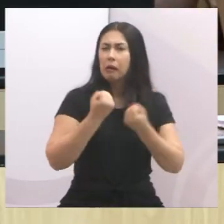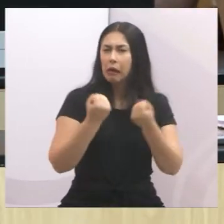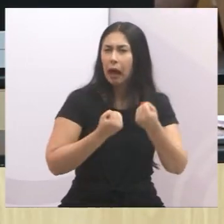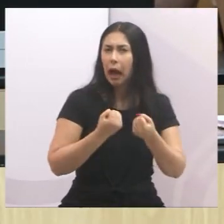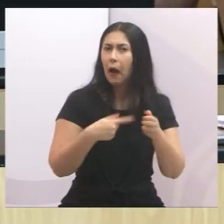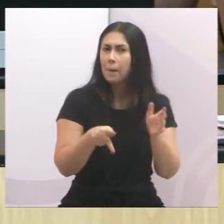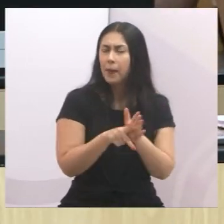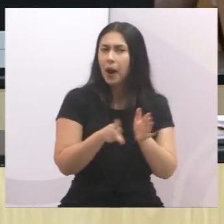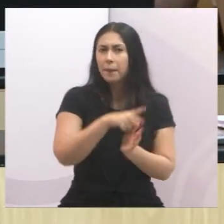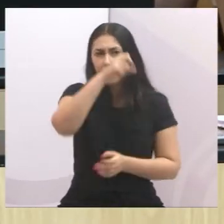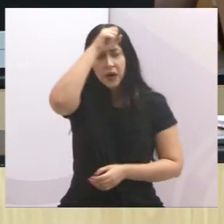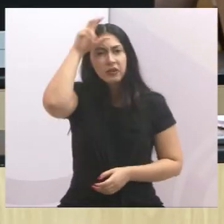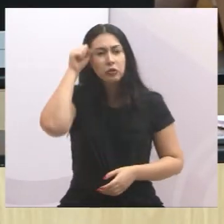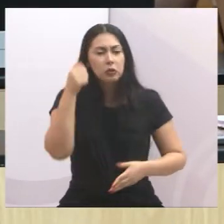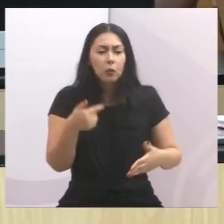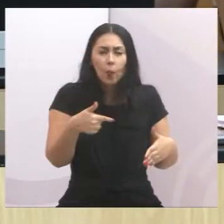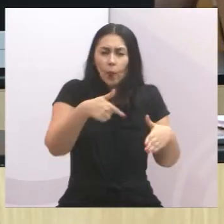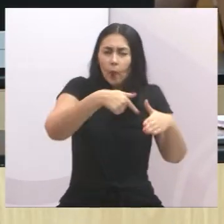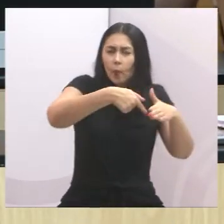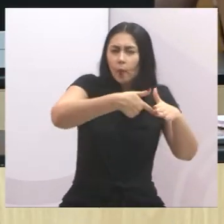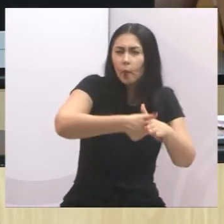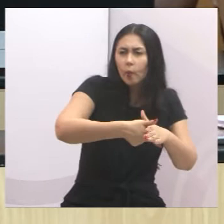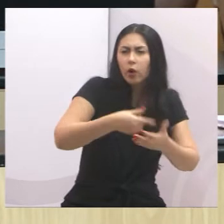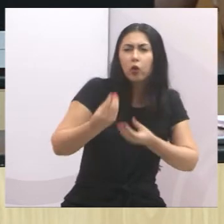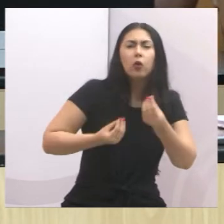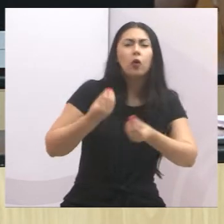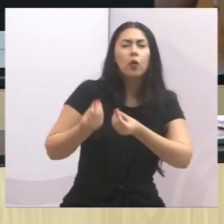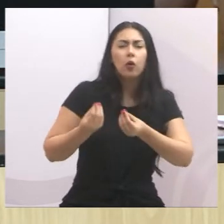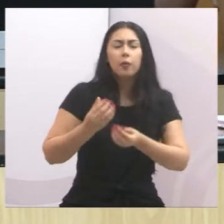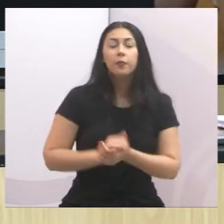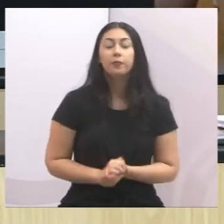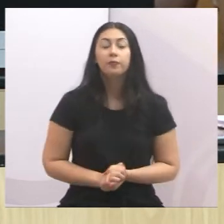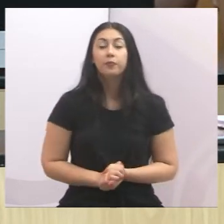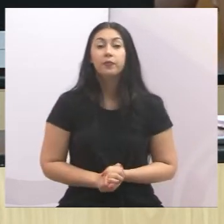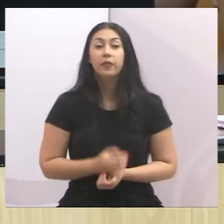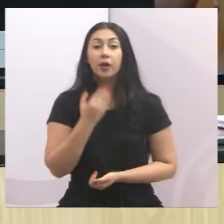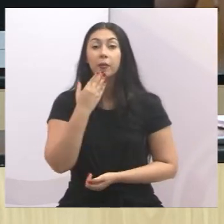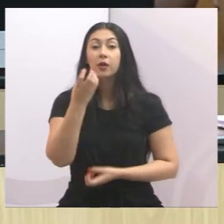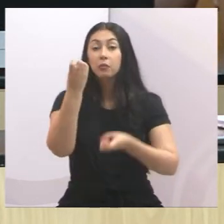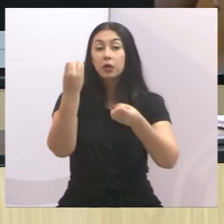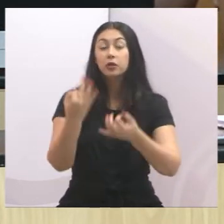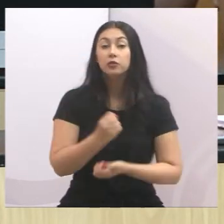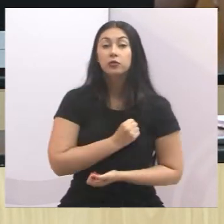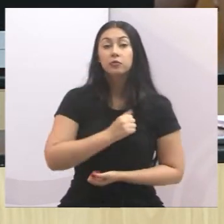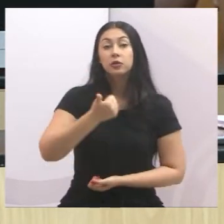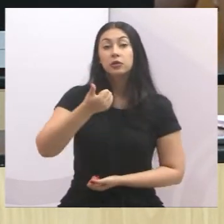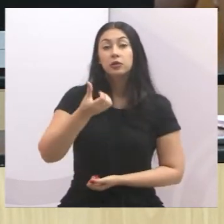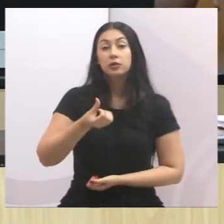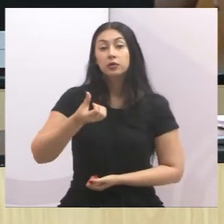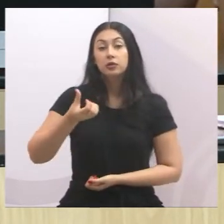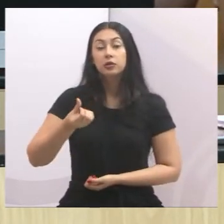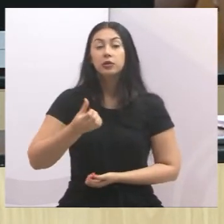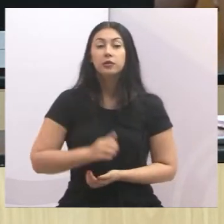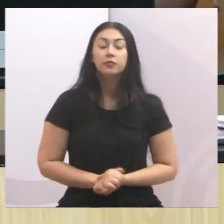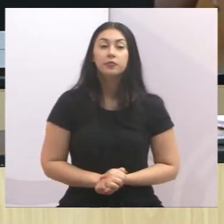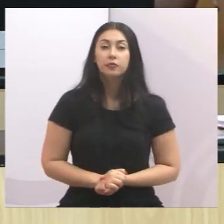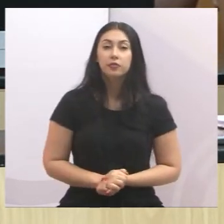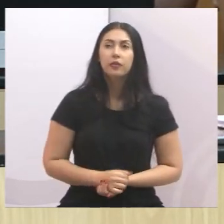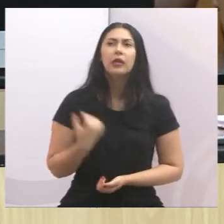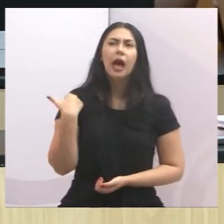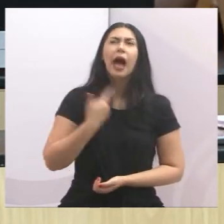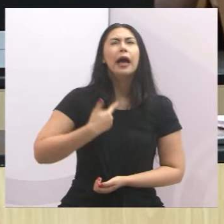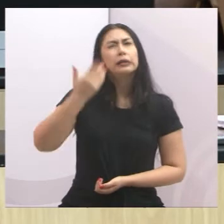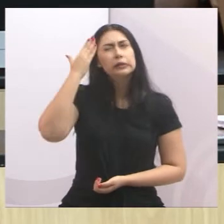Prefeitura. Autoria, vereadora doutora Márcia Santos. Pedido de informação número 166. Considerando que a obra